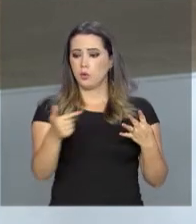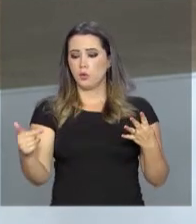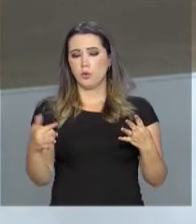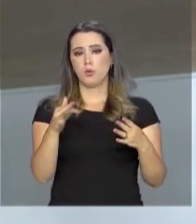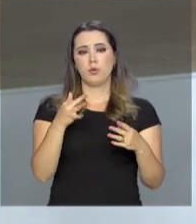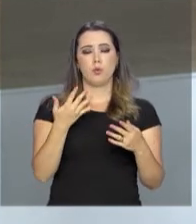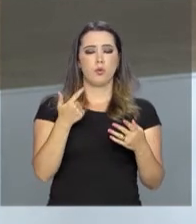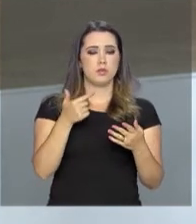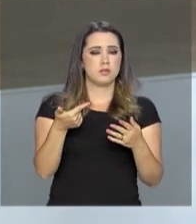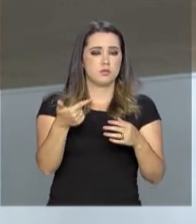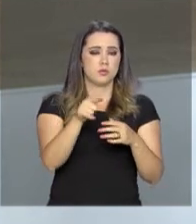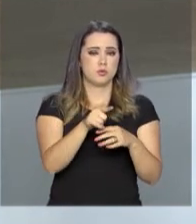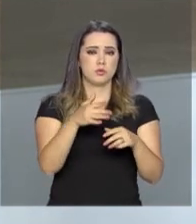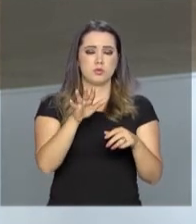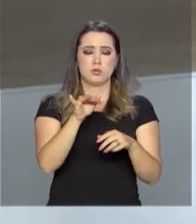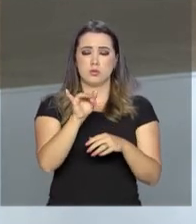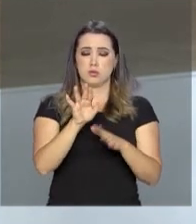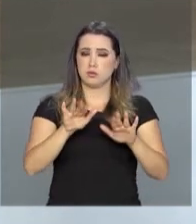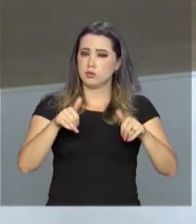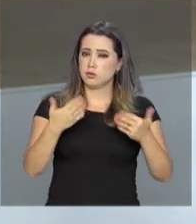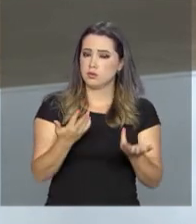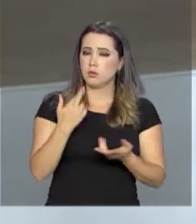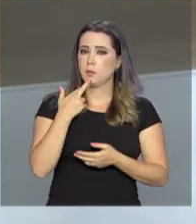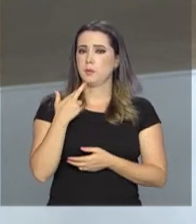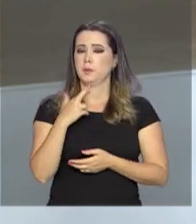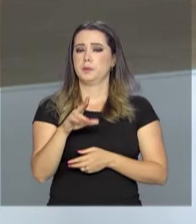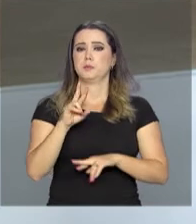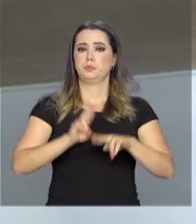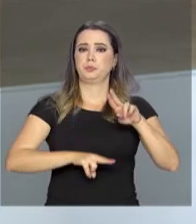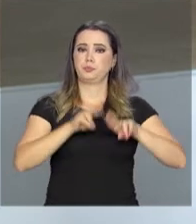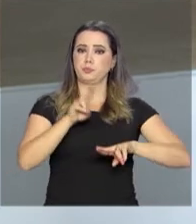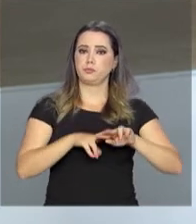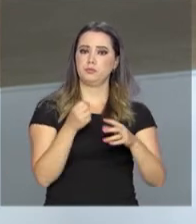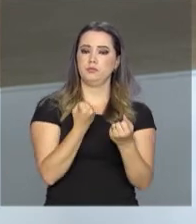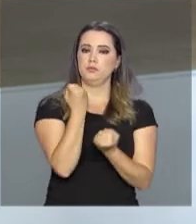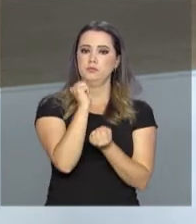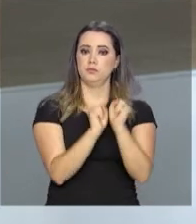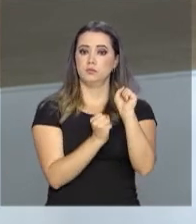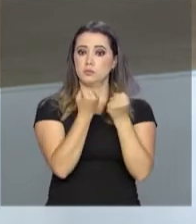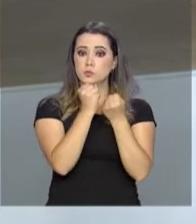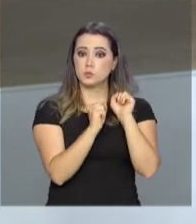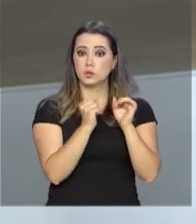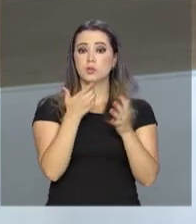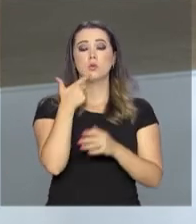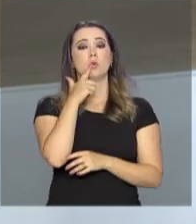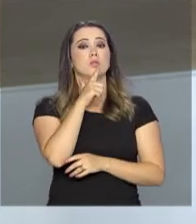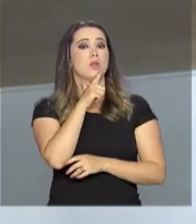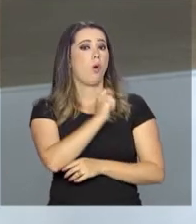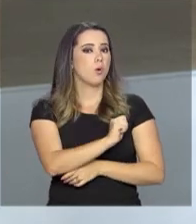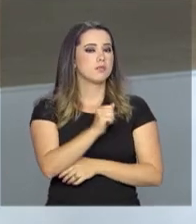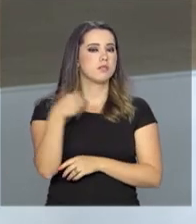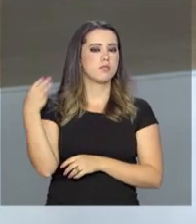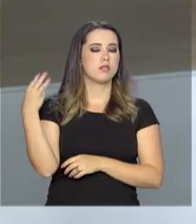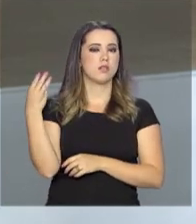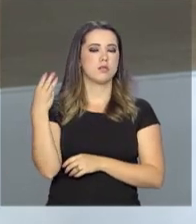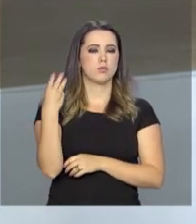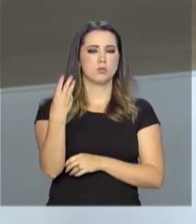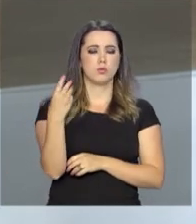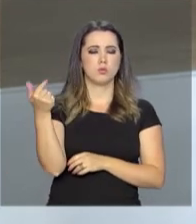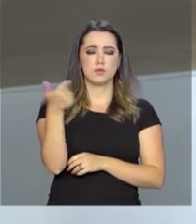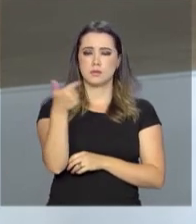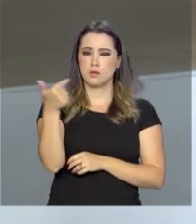não metálicos. Com o resultado de junho, a indústria conseguiu fechar o segundo trimestre com alta